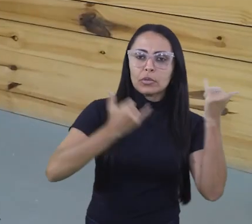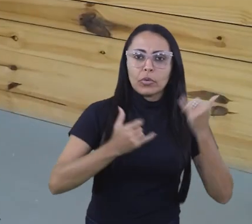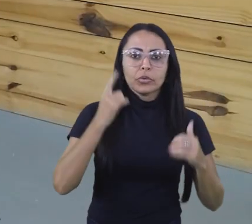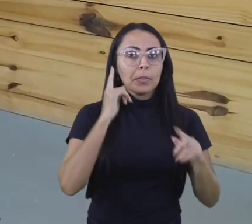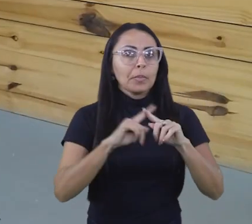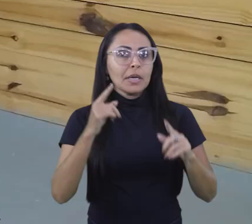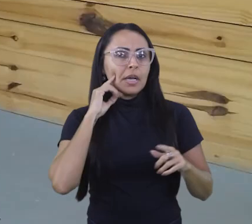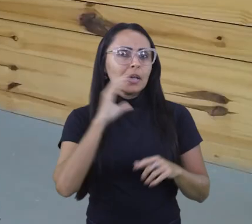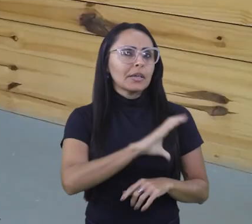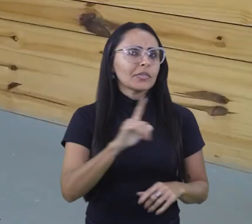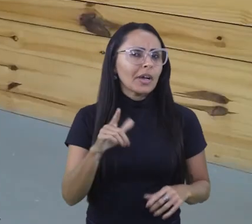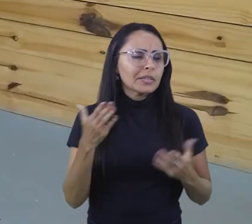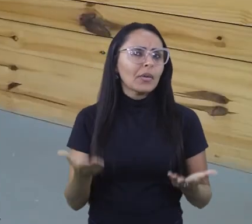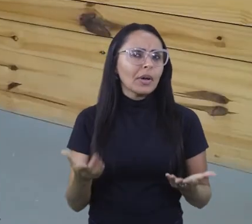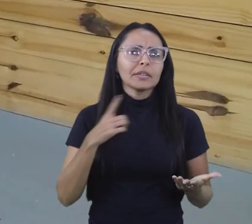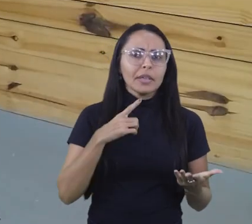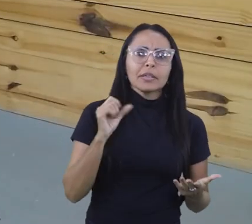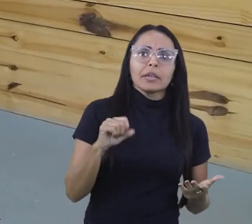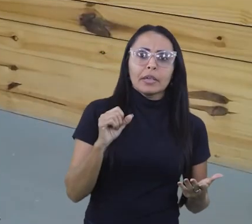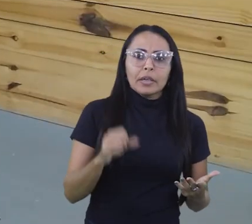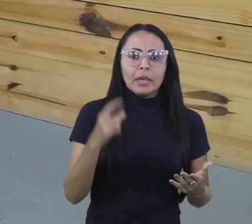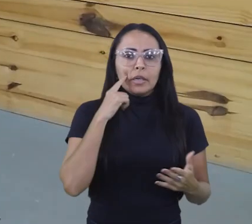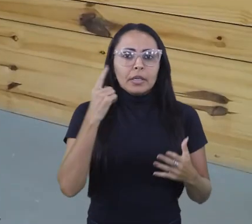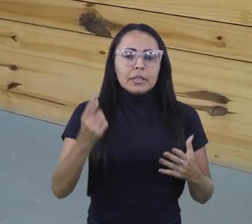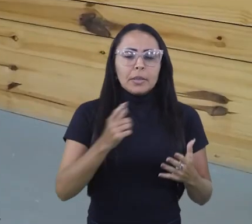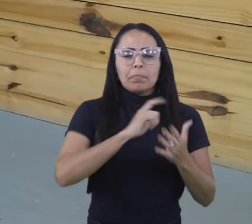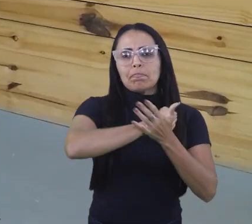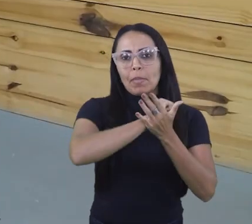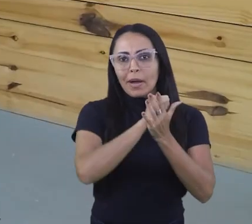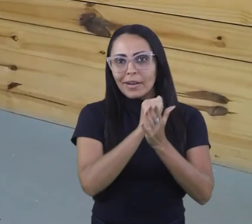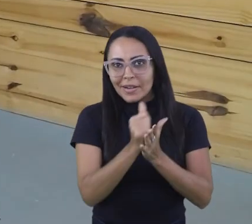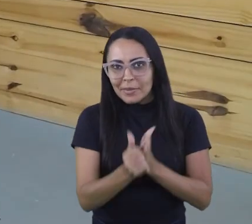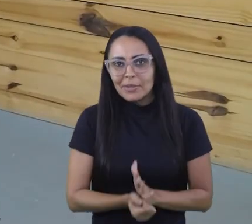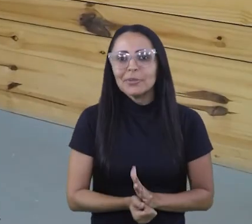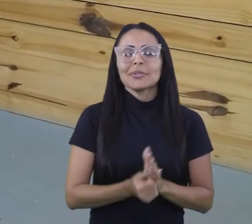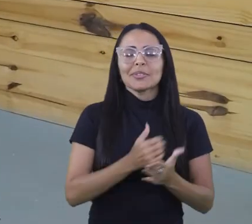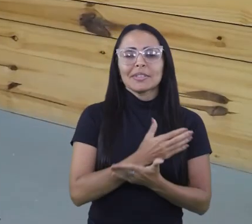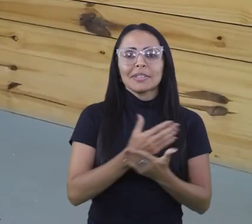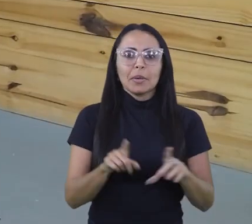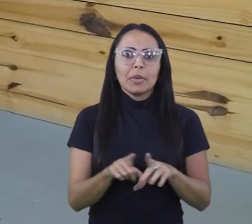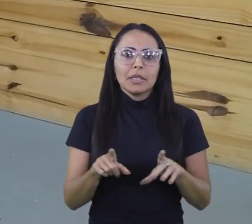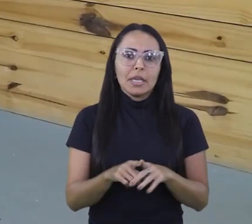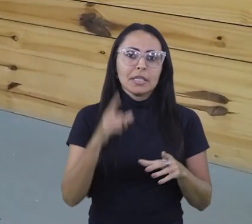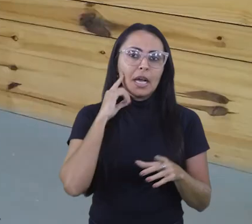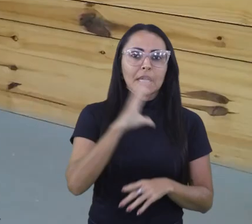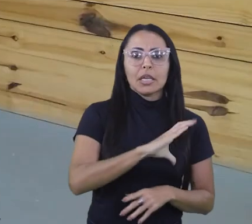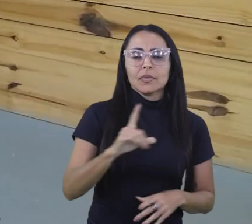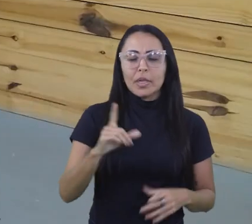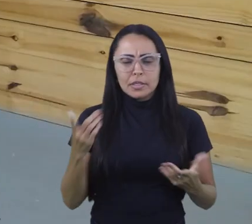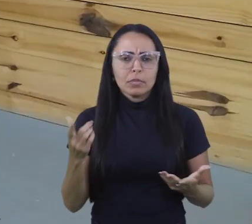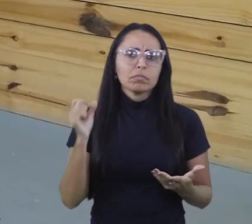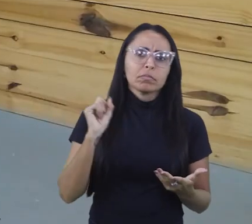Mas a classificação bibliográfica, ela tem, né, esses parâmetros, né, esses fundamentos, né, voltados para a classificação